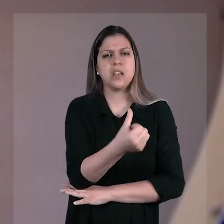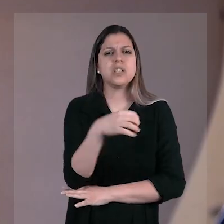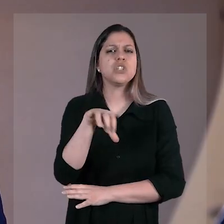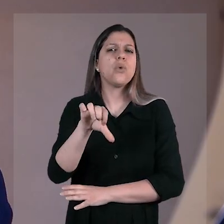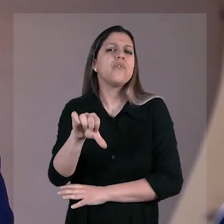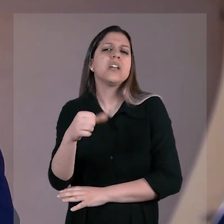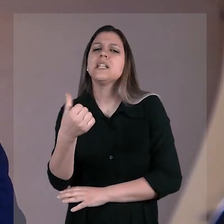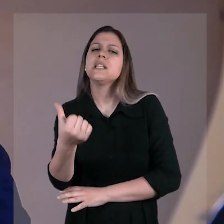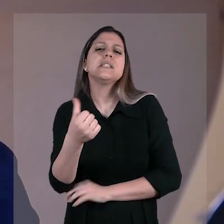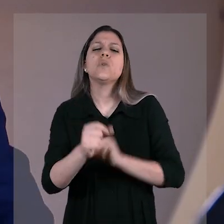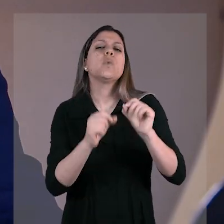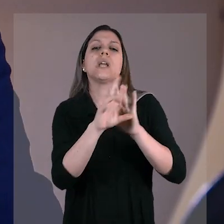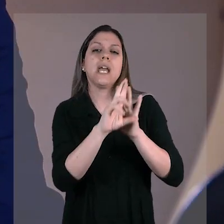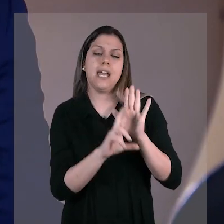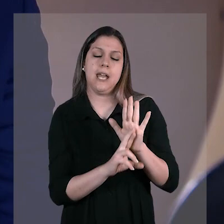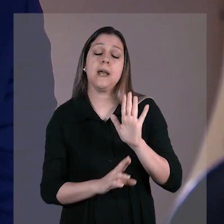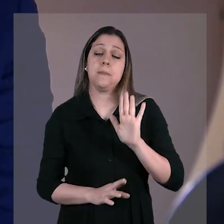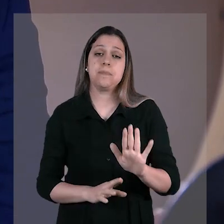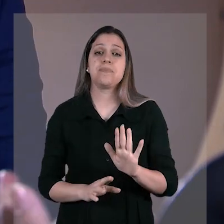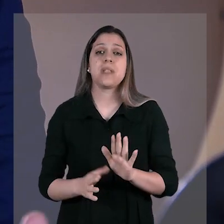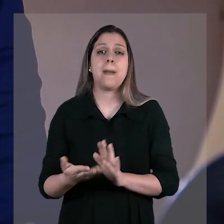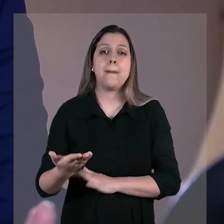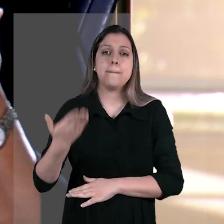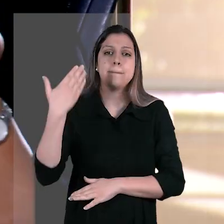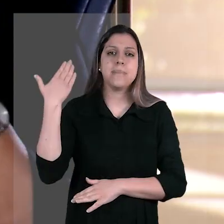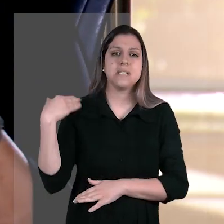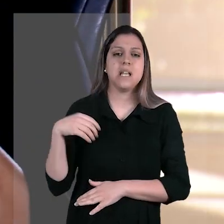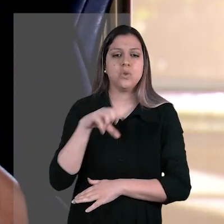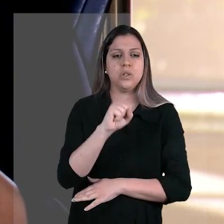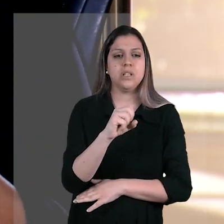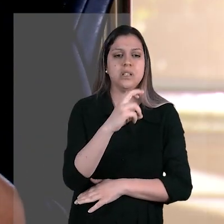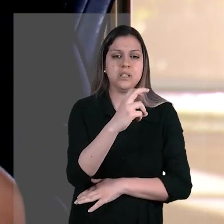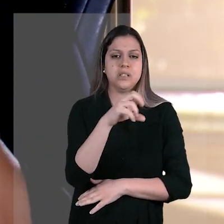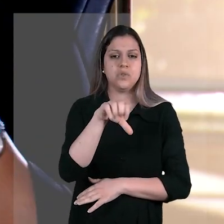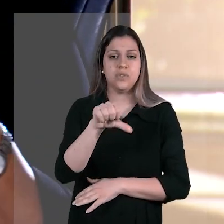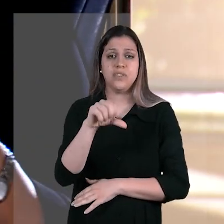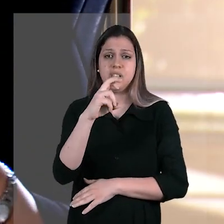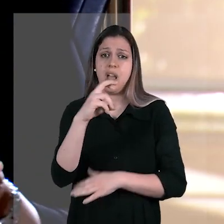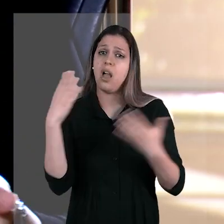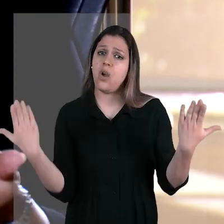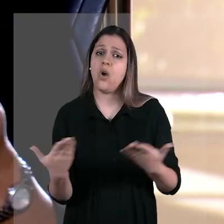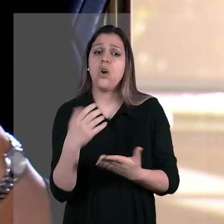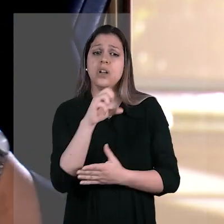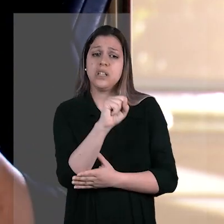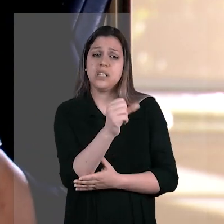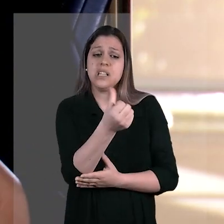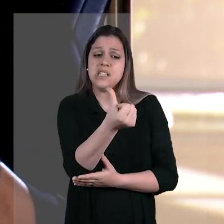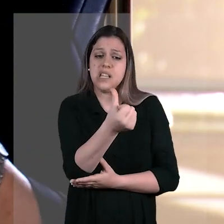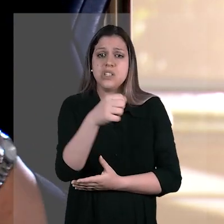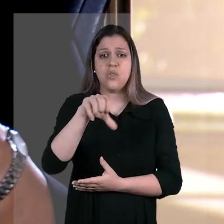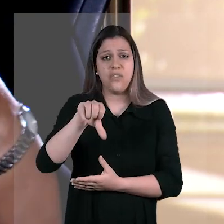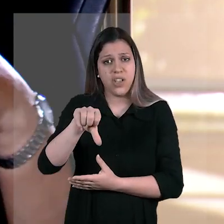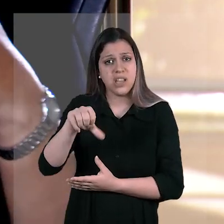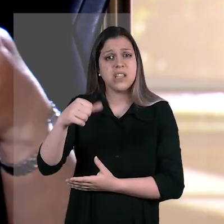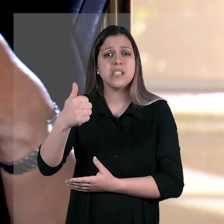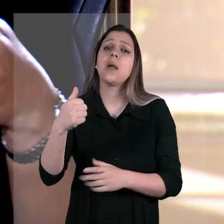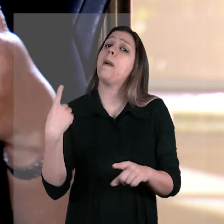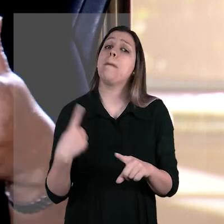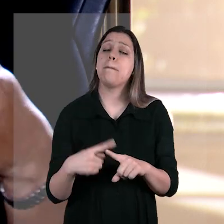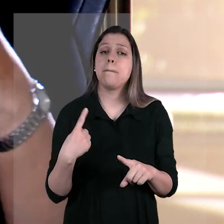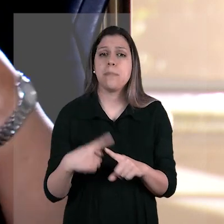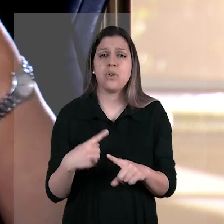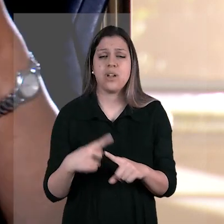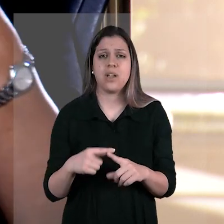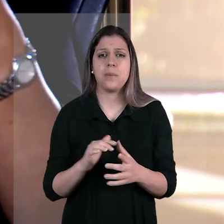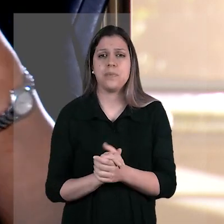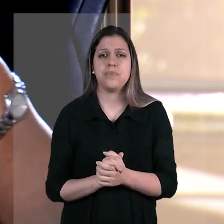86-96. Certo. Explica essa regra para a gente, doutora. Então, ela era 85-95, já estamos no 86-96, porque a cada 2